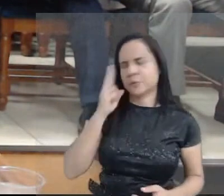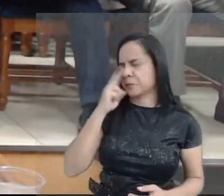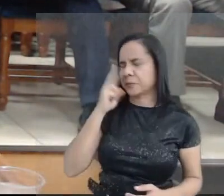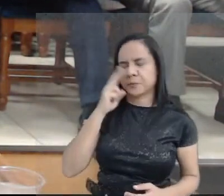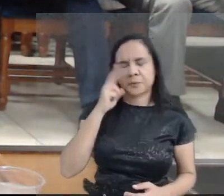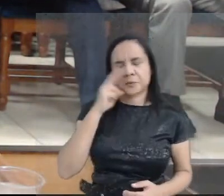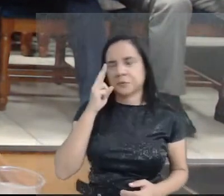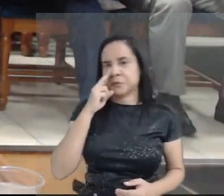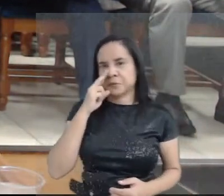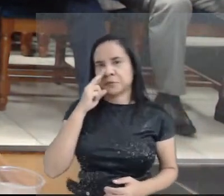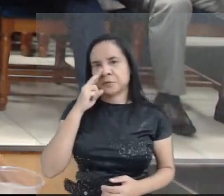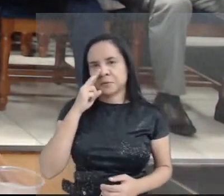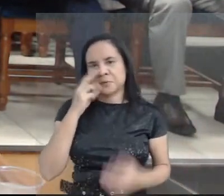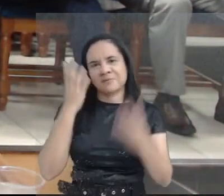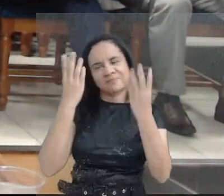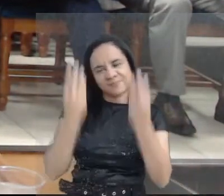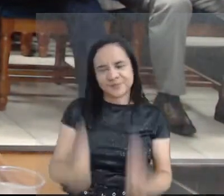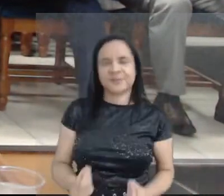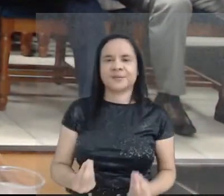foram alcançados.